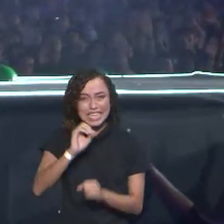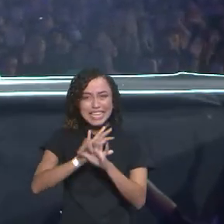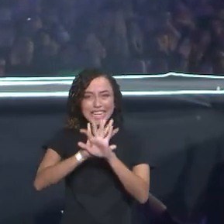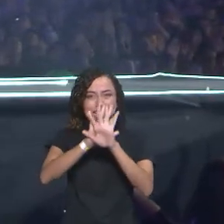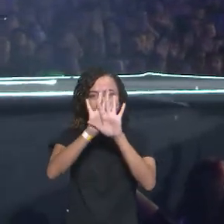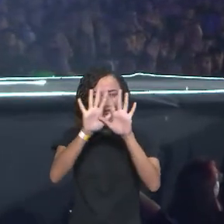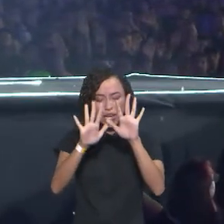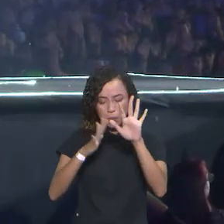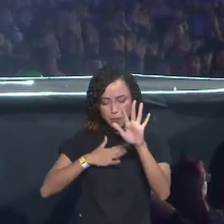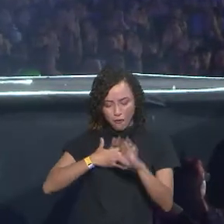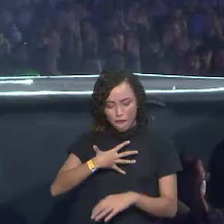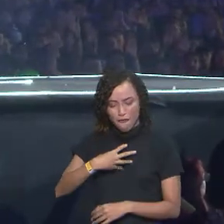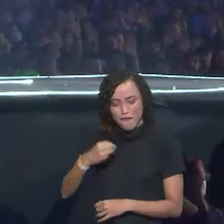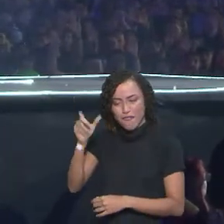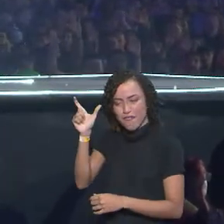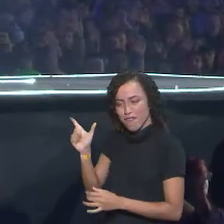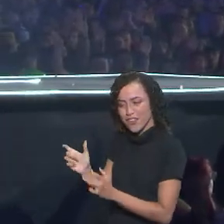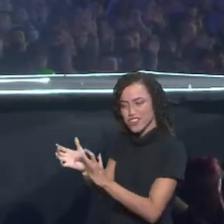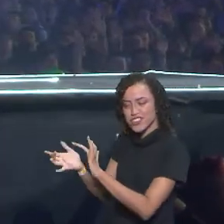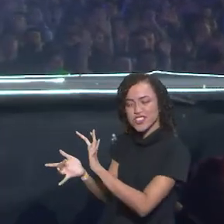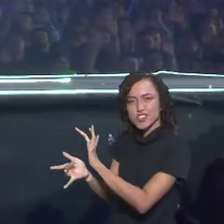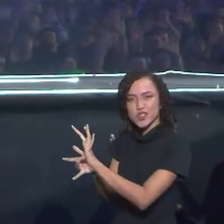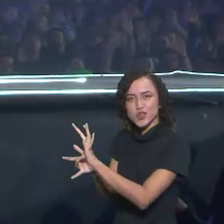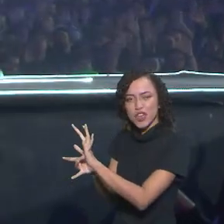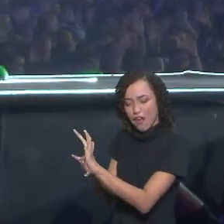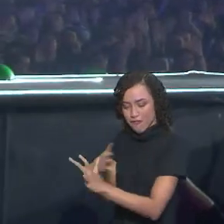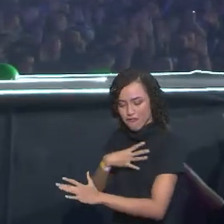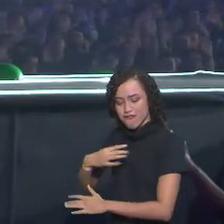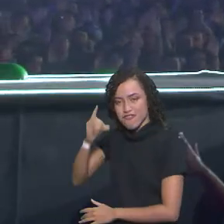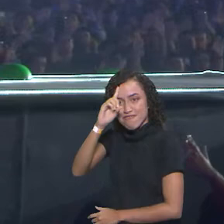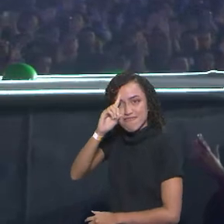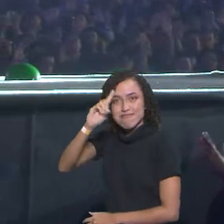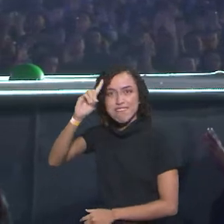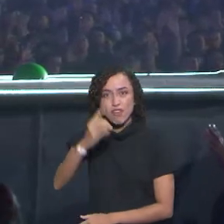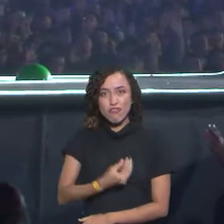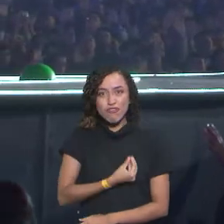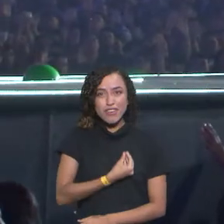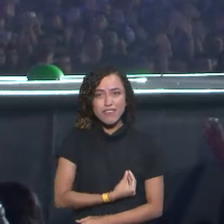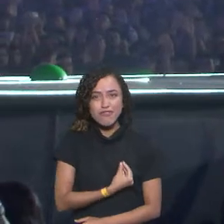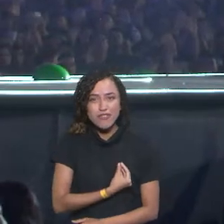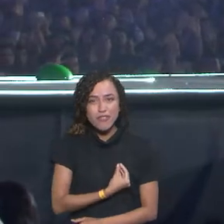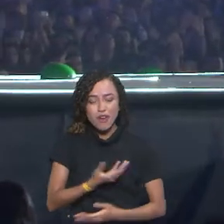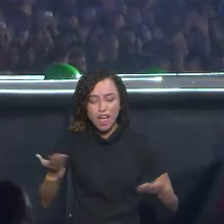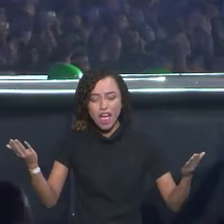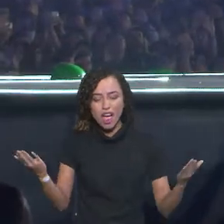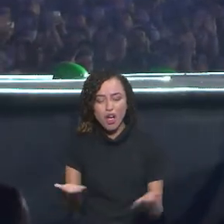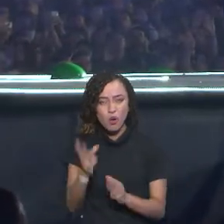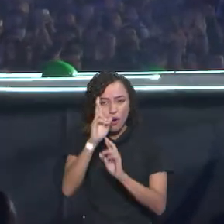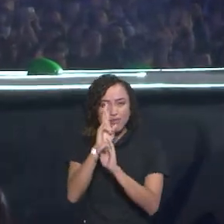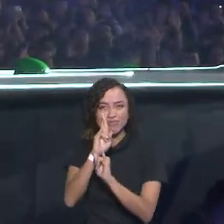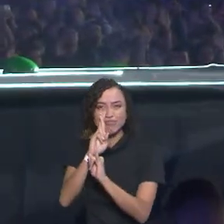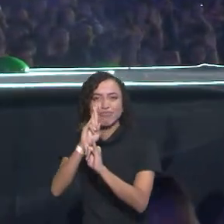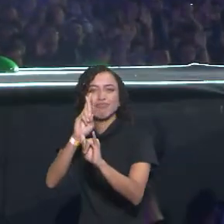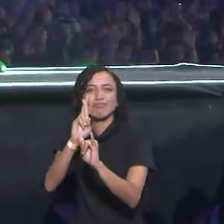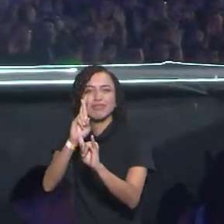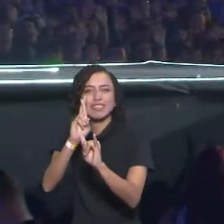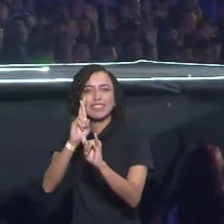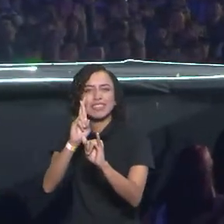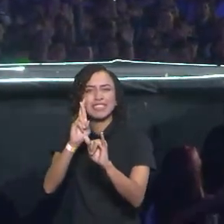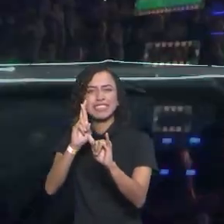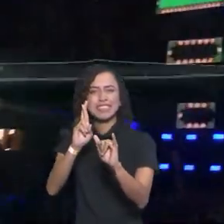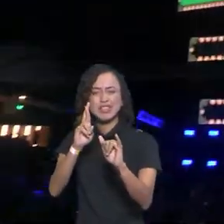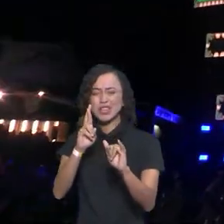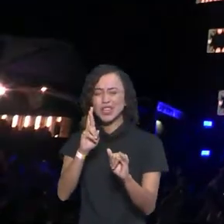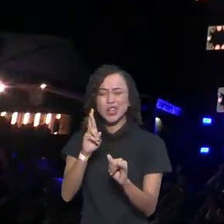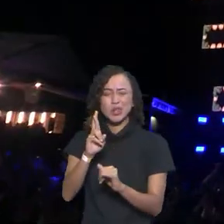o meu filho como Filho do Deus Vivo eu digo para você nunca mais ter